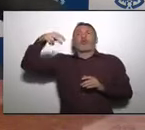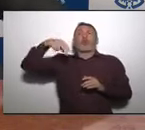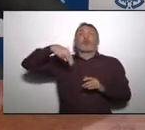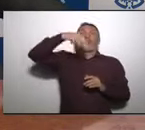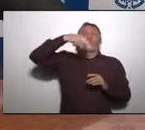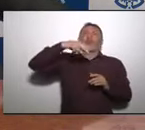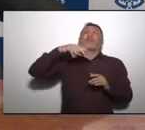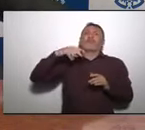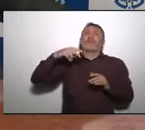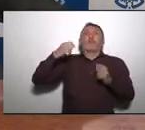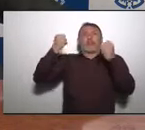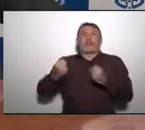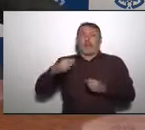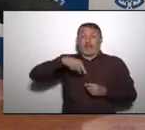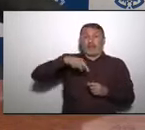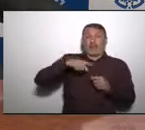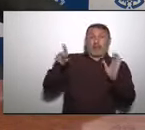o ICMS.